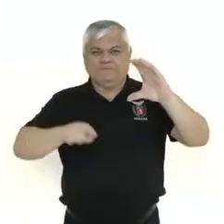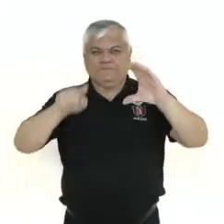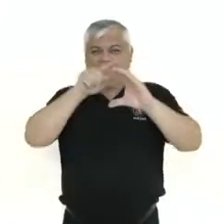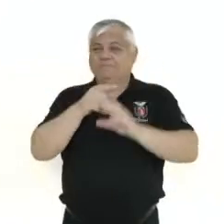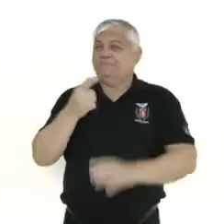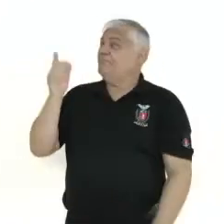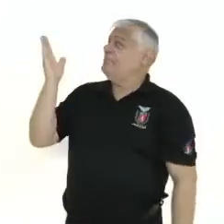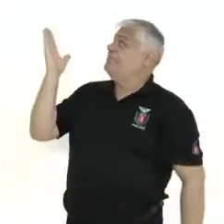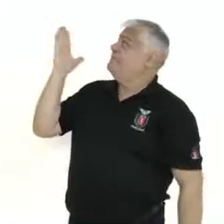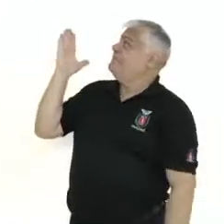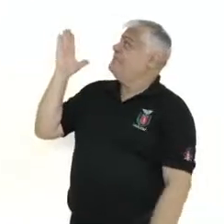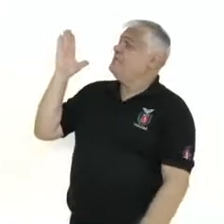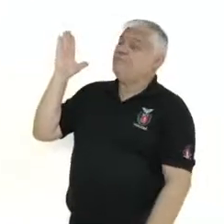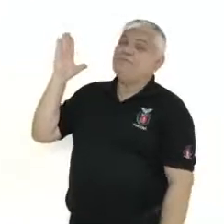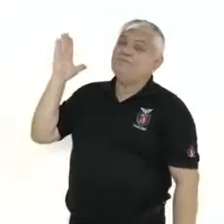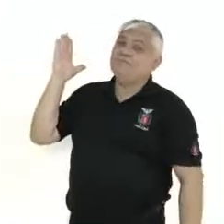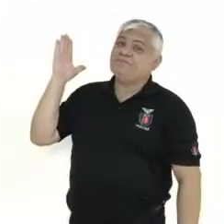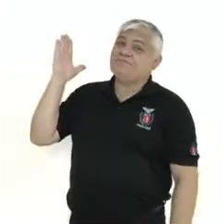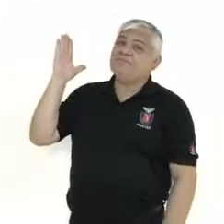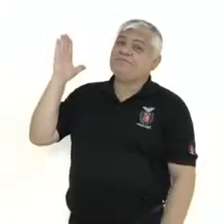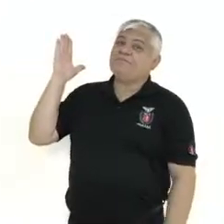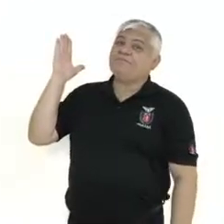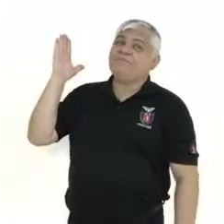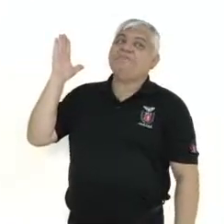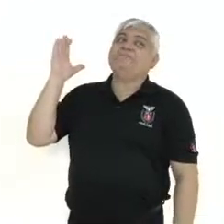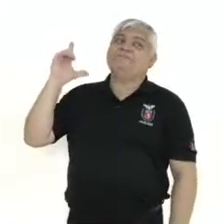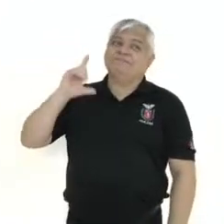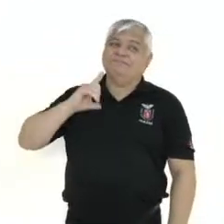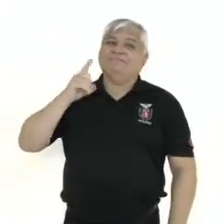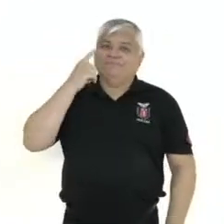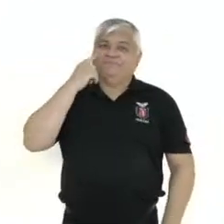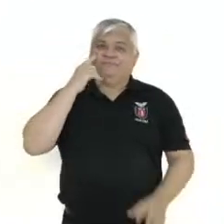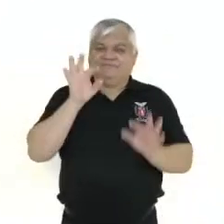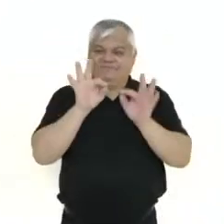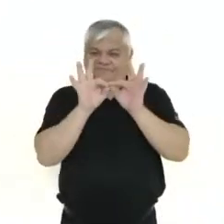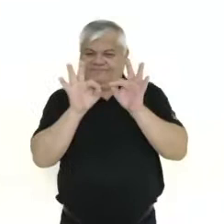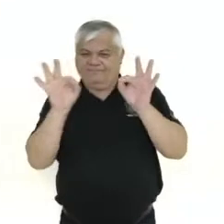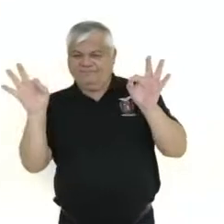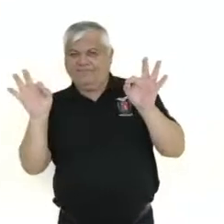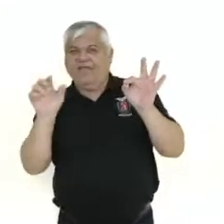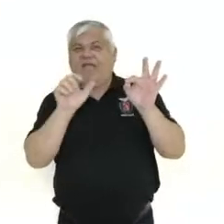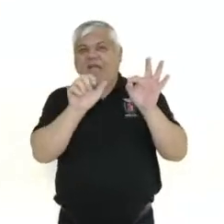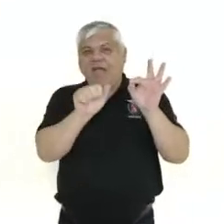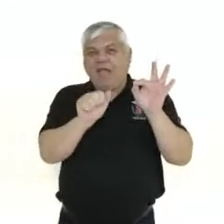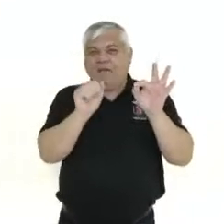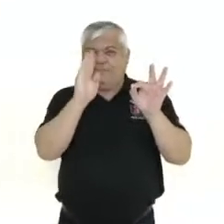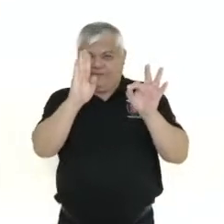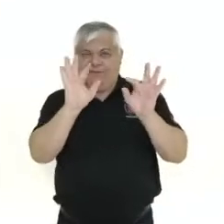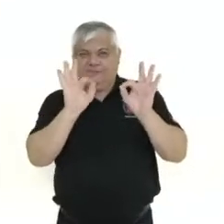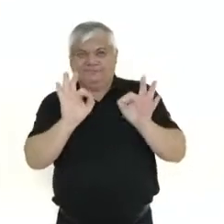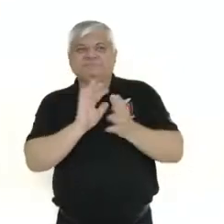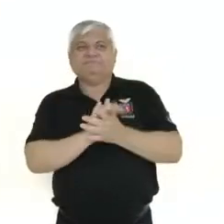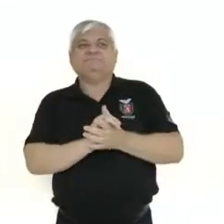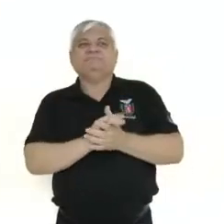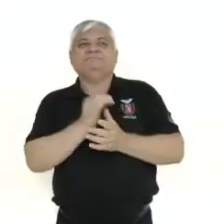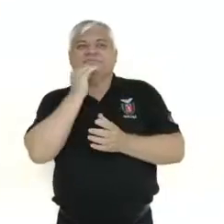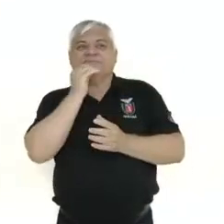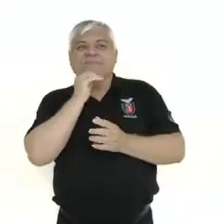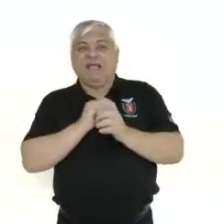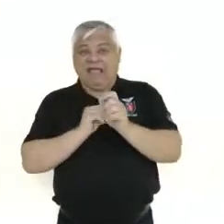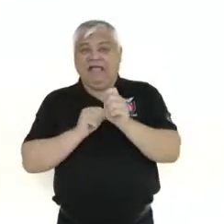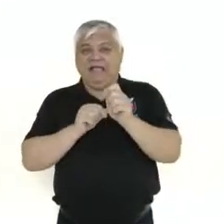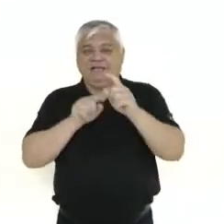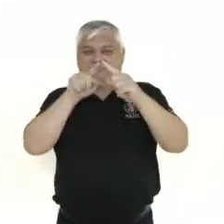nesse caso aqui o meu centro O, tem as coordenadas para o denado A e B. Nesse caso aqui o A é